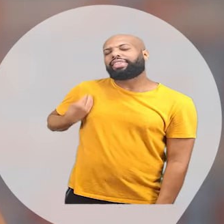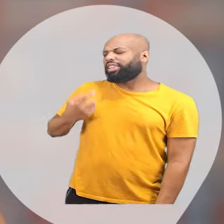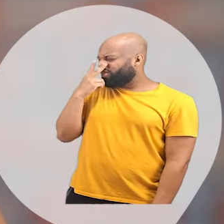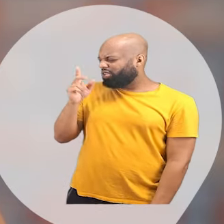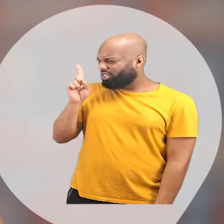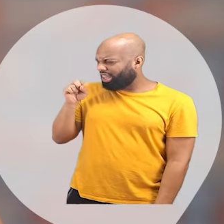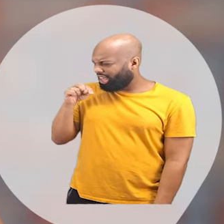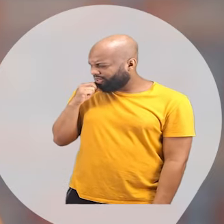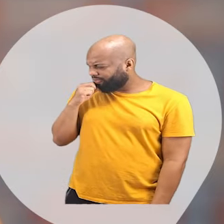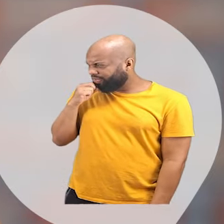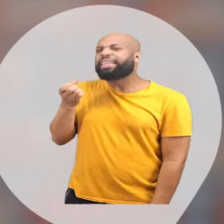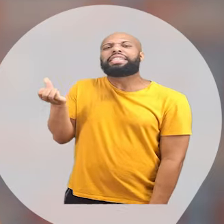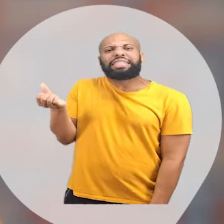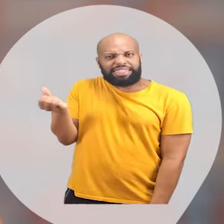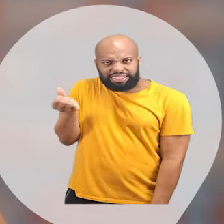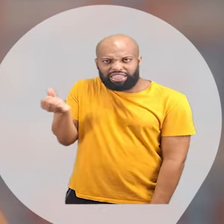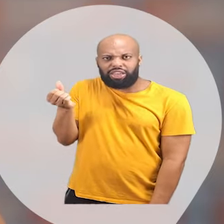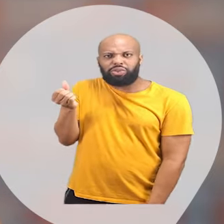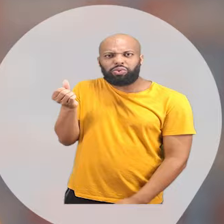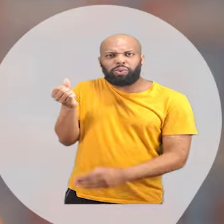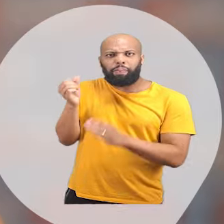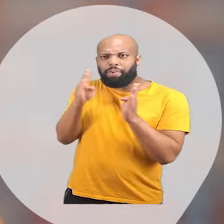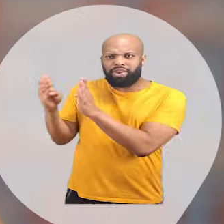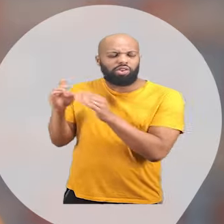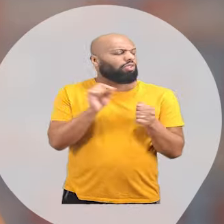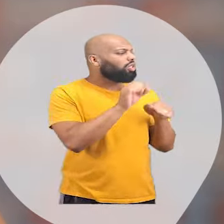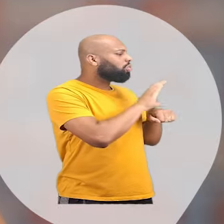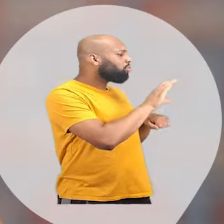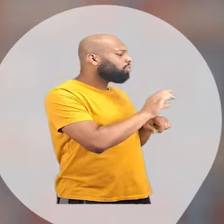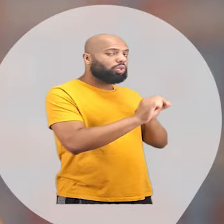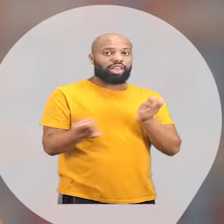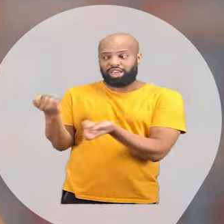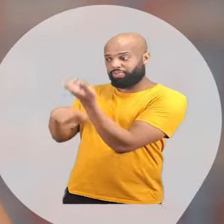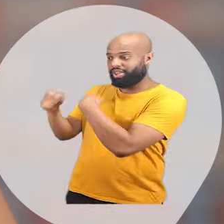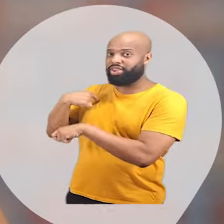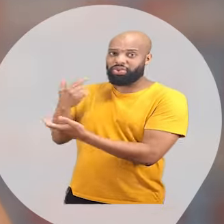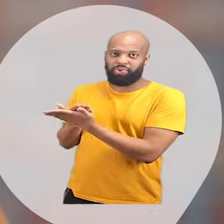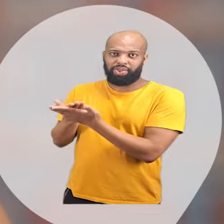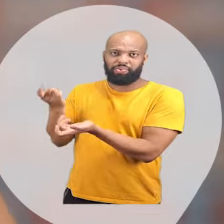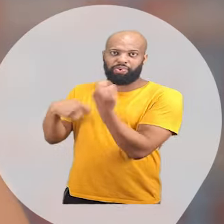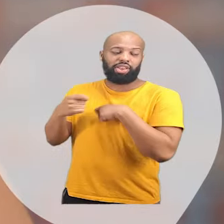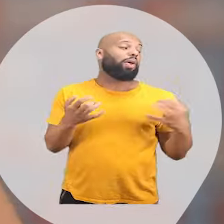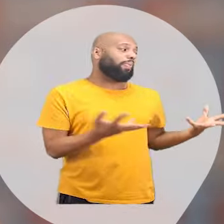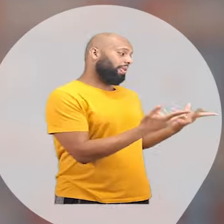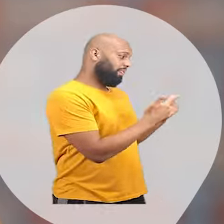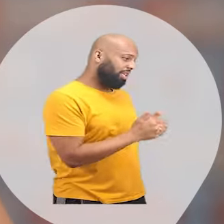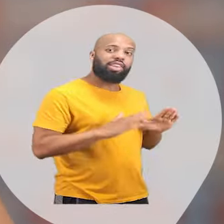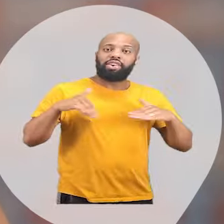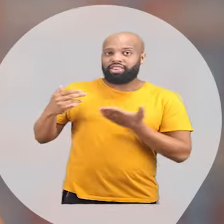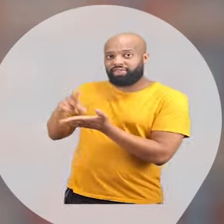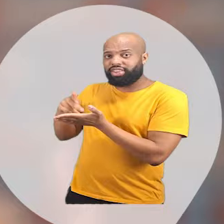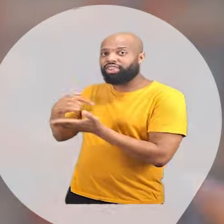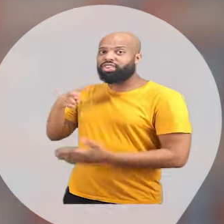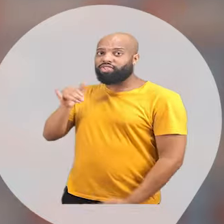acho que no sexto período qual curso tava fazendo a administração de empresas na